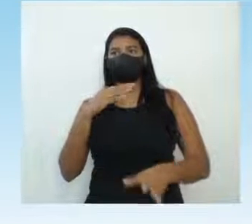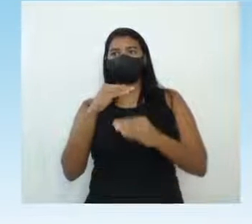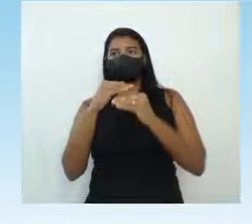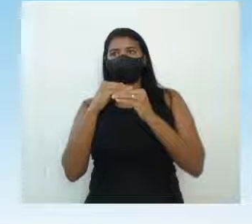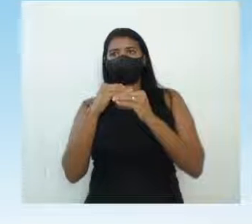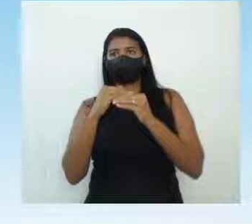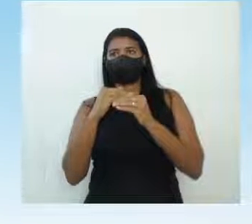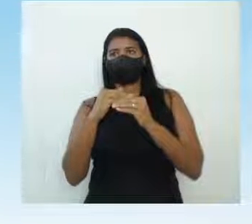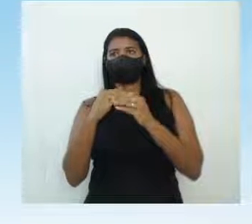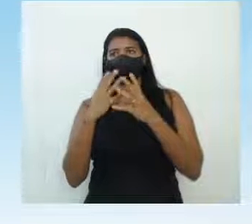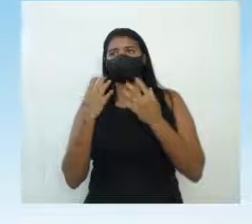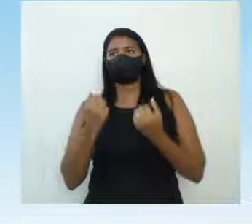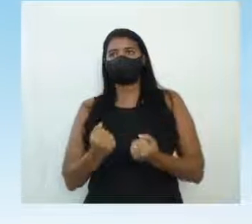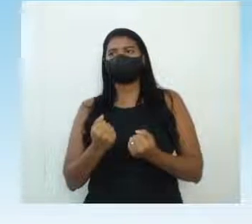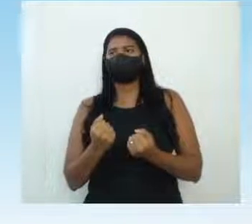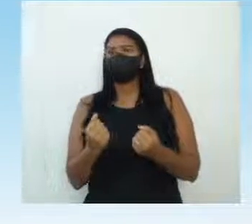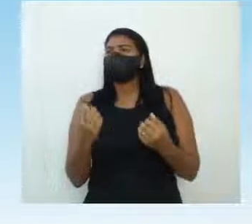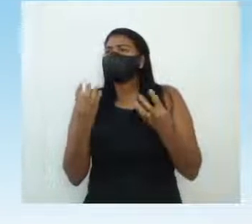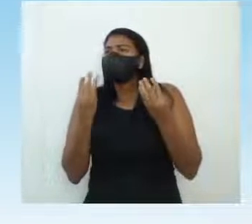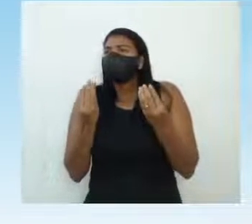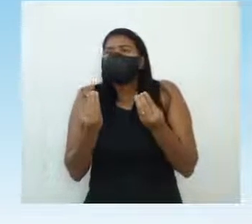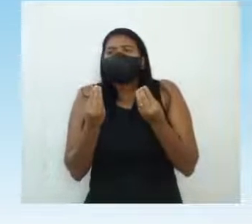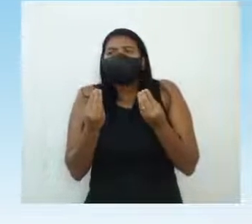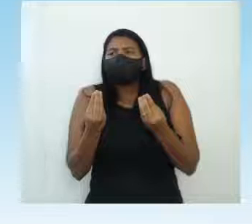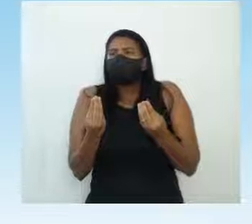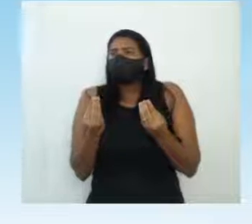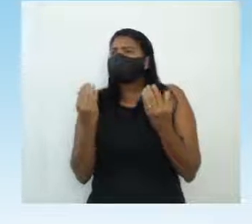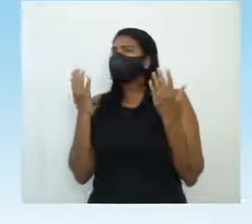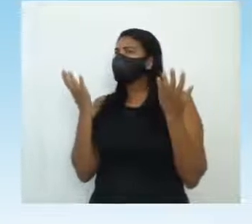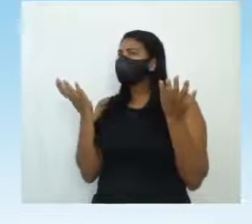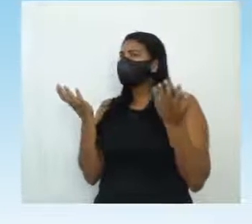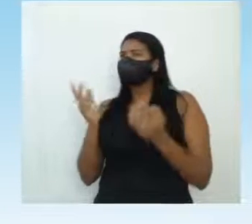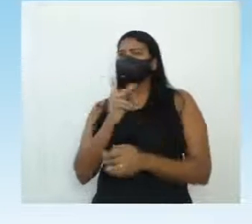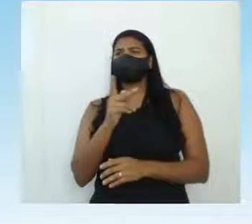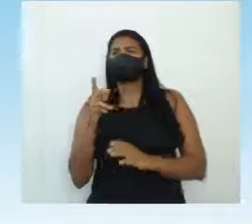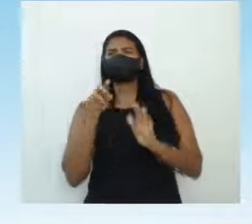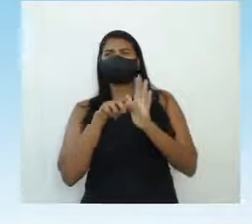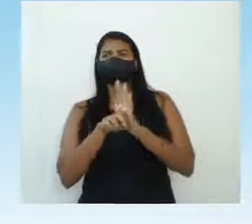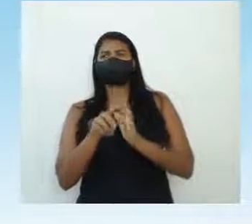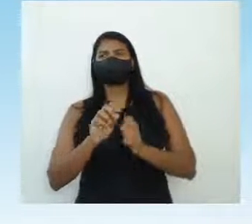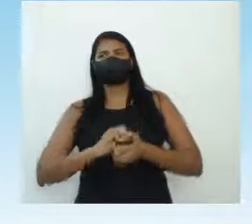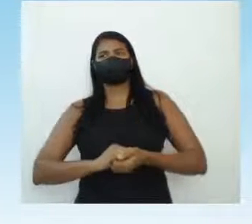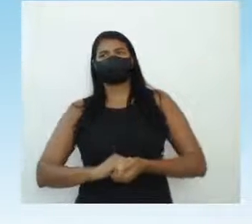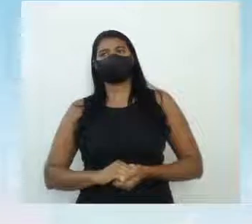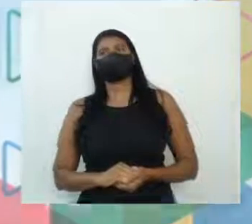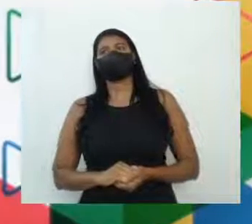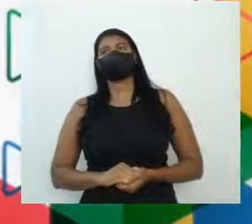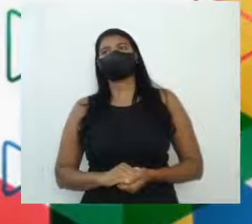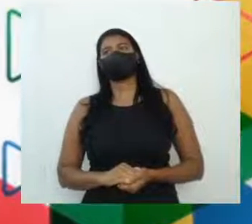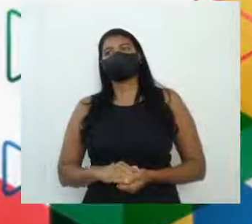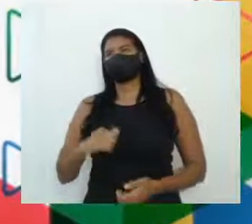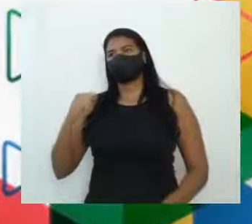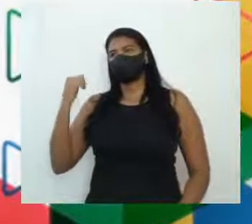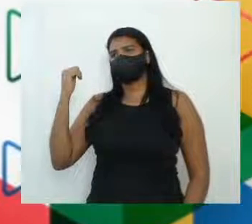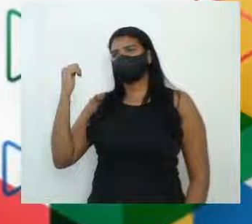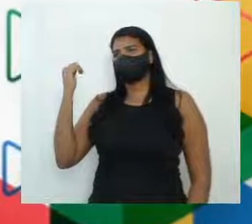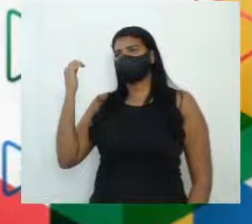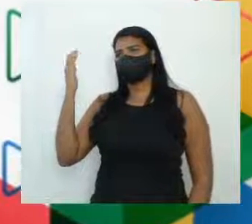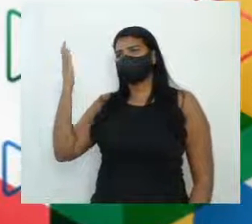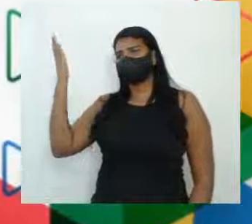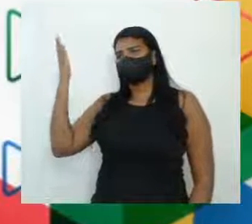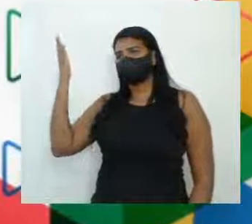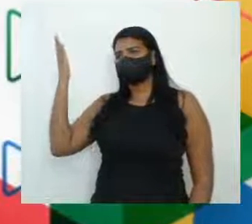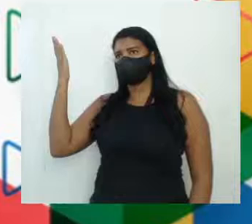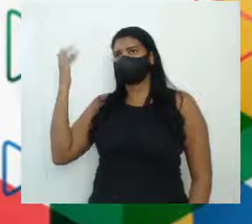peso, tá? Então, como é que seria isso, professora? Vocês podem perguntar. Bom, na realidade, o peso é a qualidade de movimento